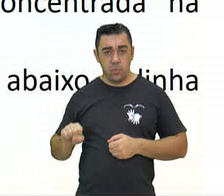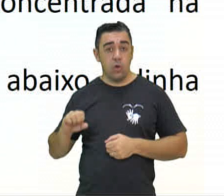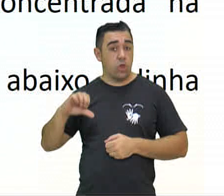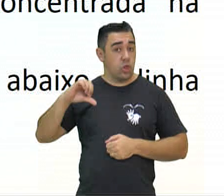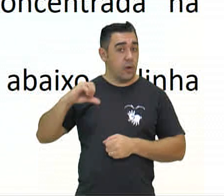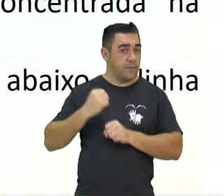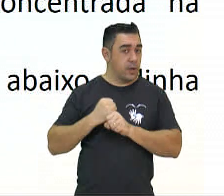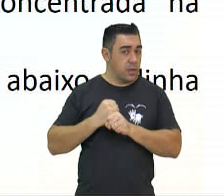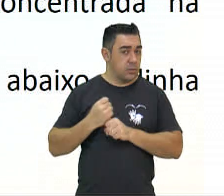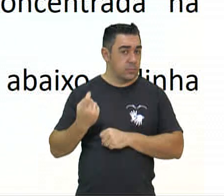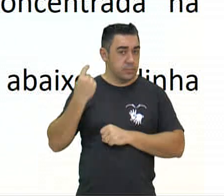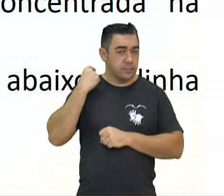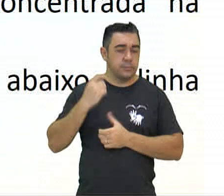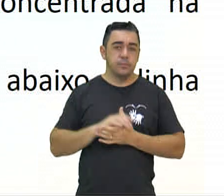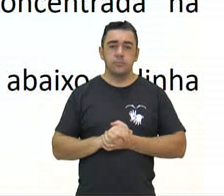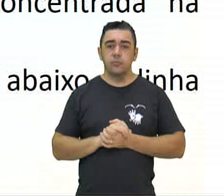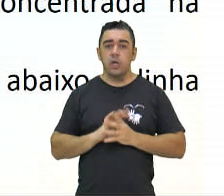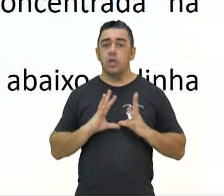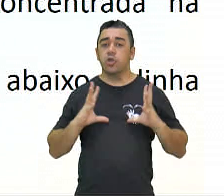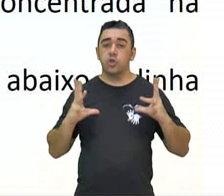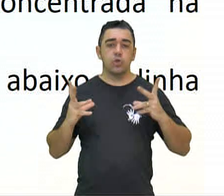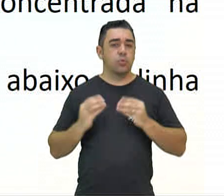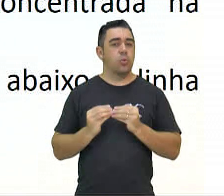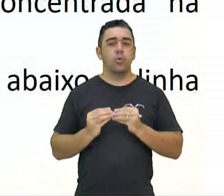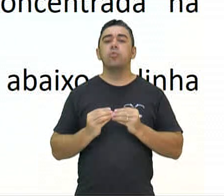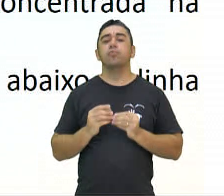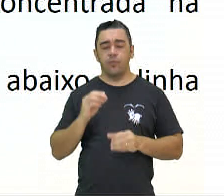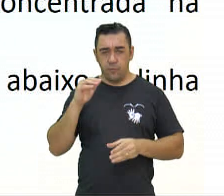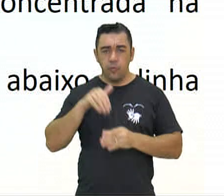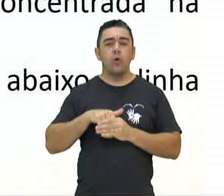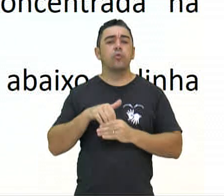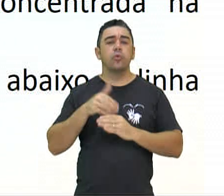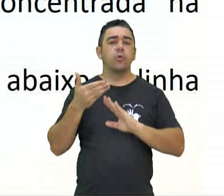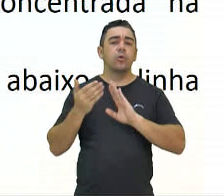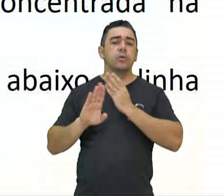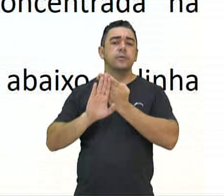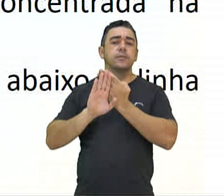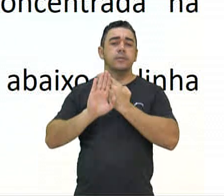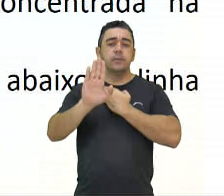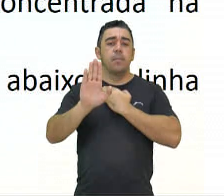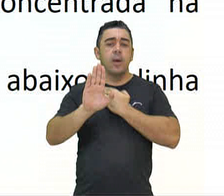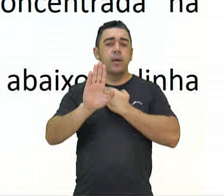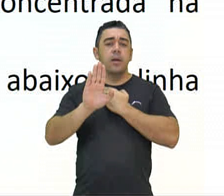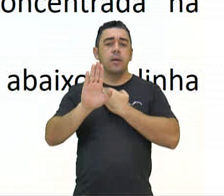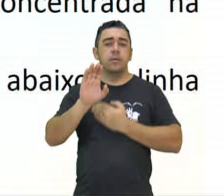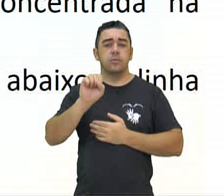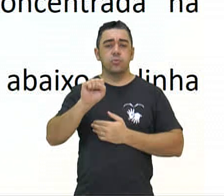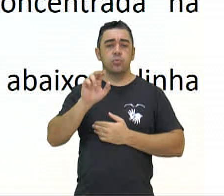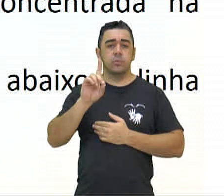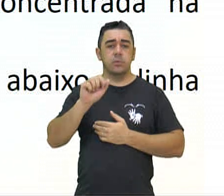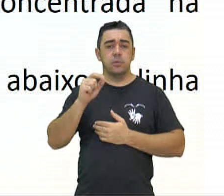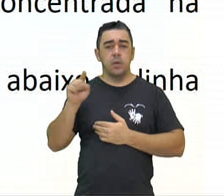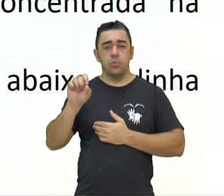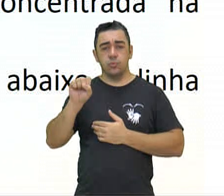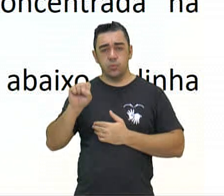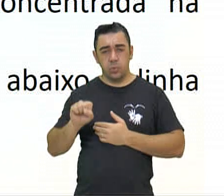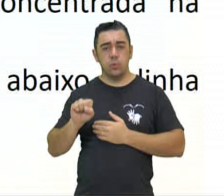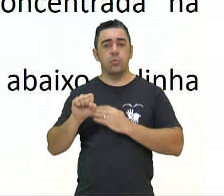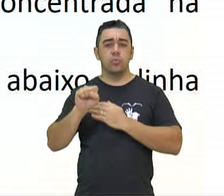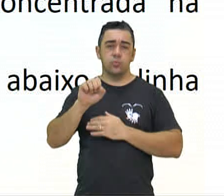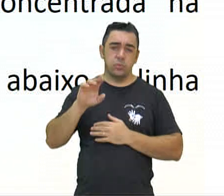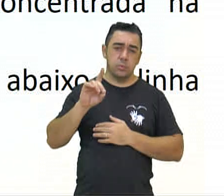a quase totalidade dos seus eleitores votou pela separação, no caso do sul do Sudão, que vai virar o Sudão do